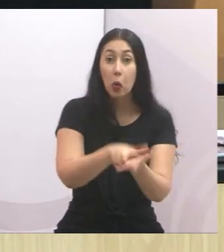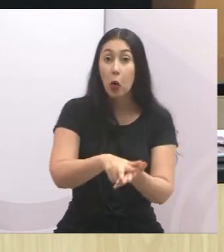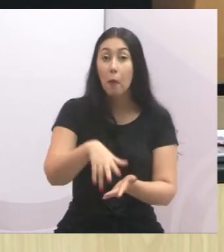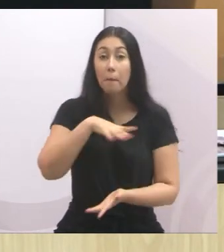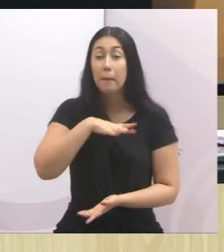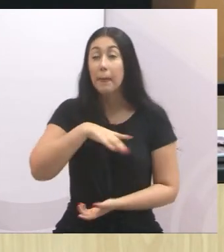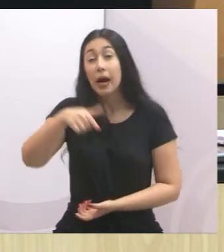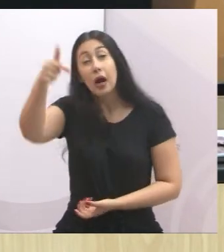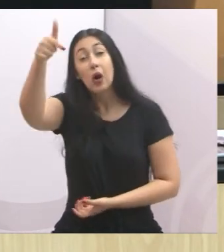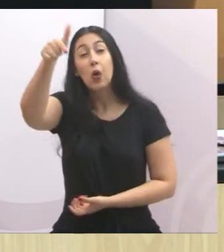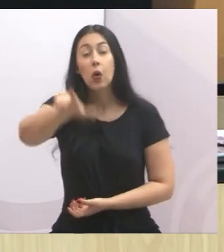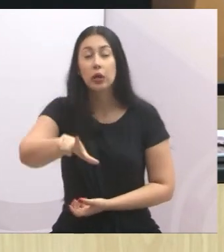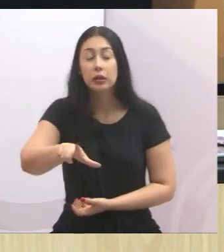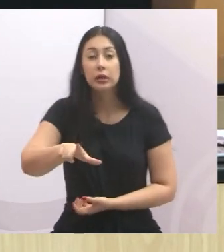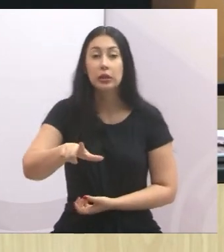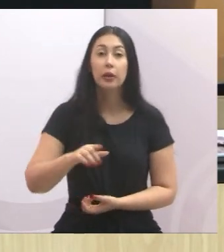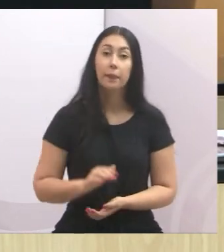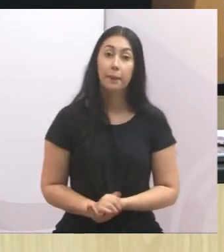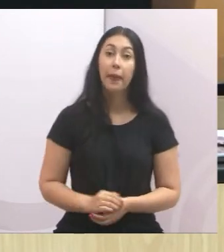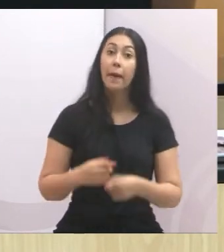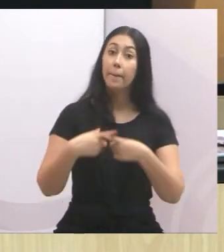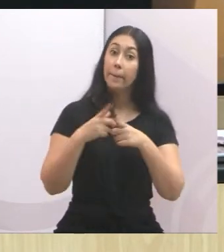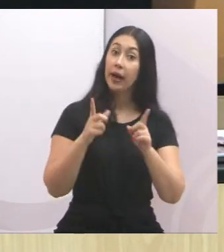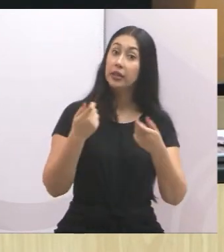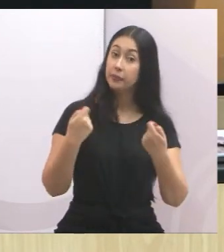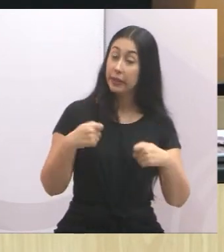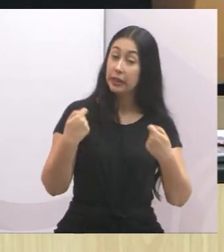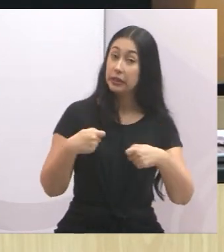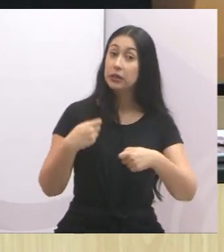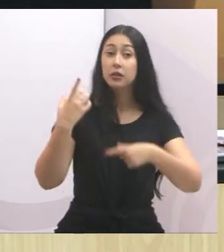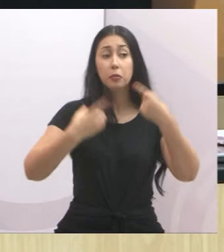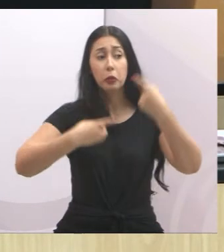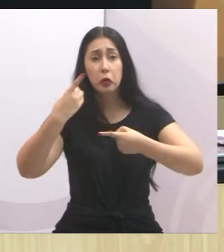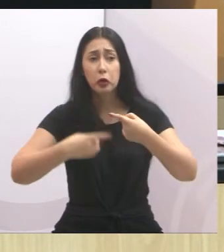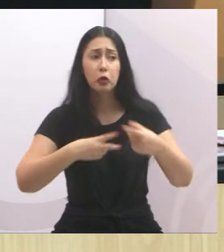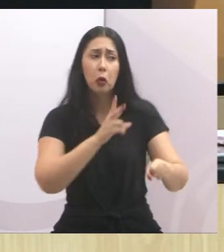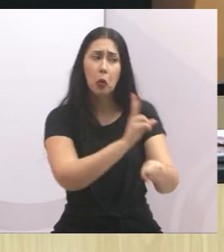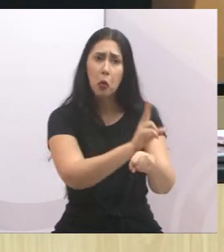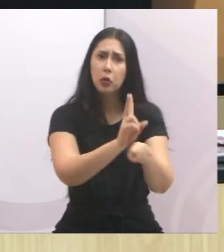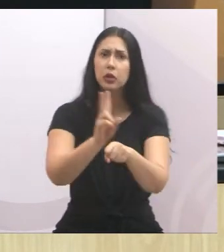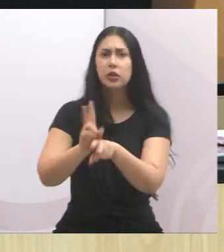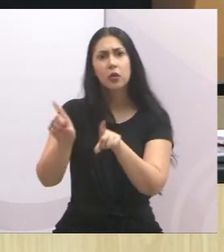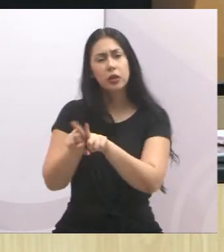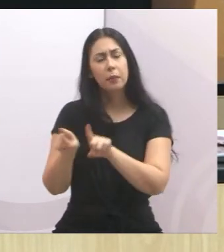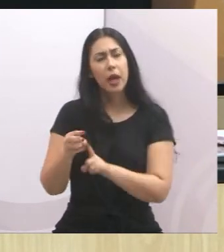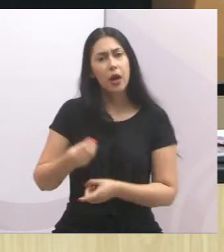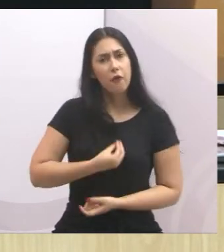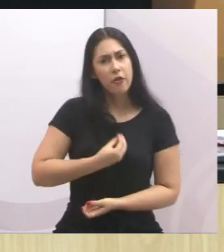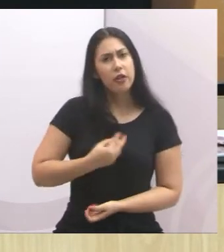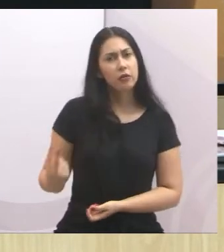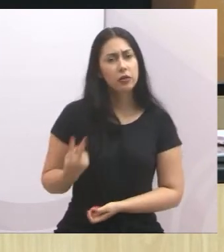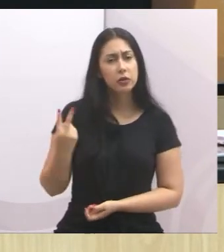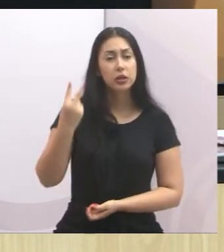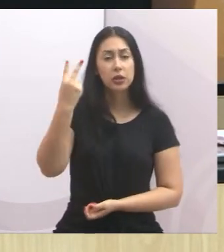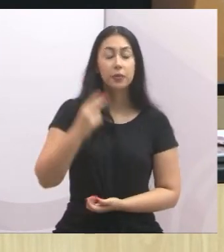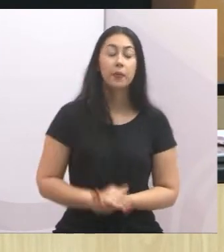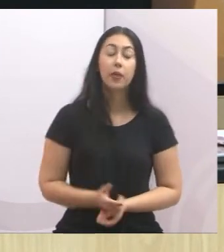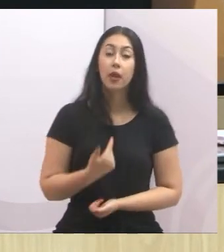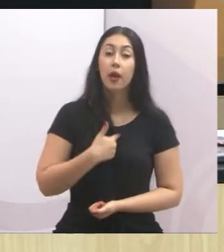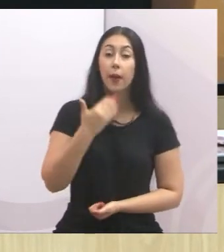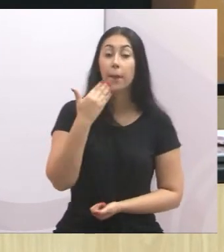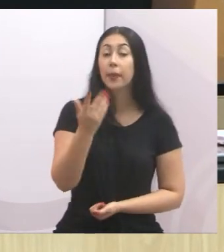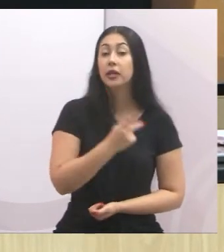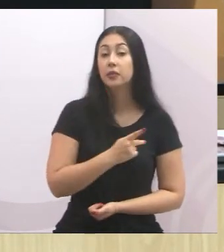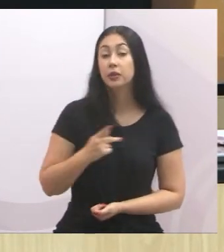Considerando que é obrigação do poder público promover políticas e meios para a proteção e a valorização da vida, requeremos ao excelentíssimo senhor presidente